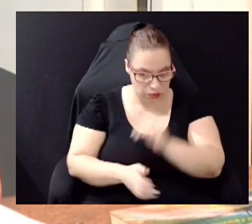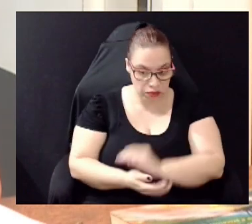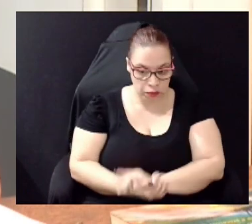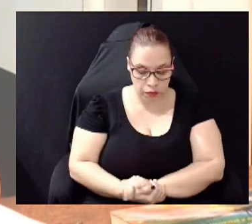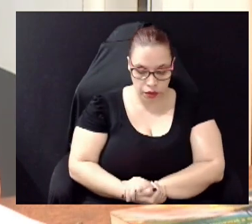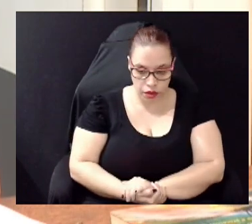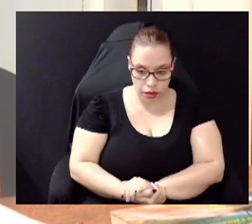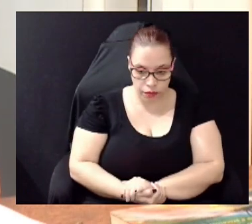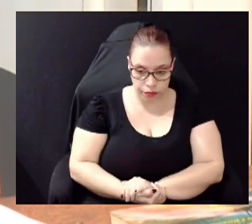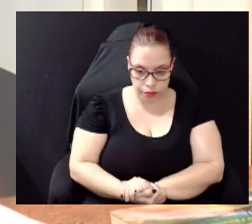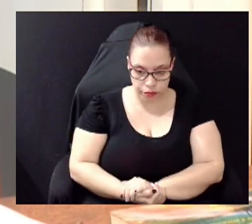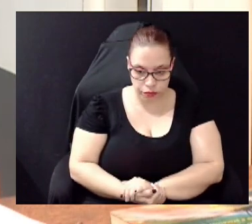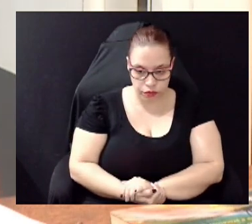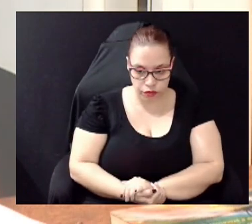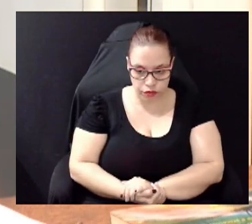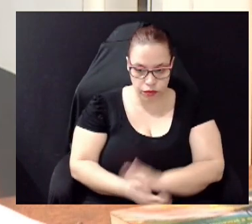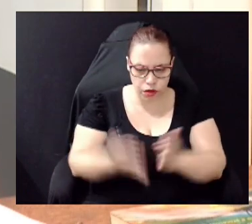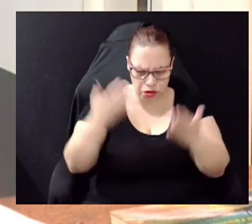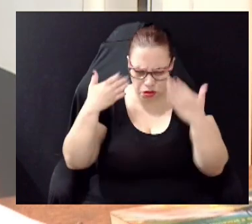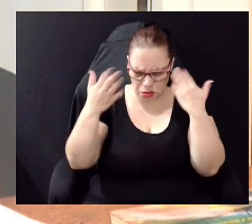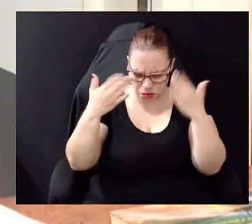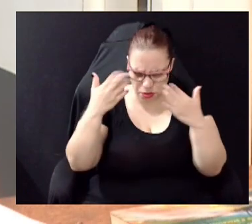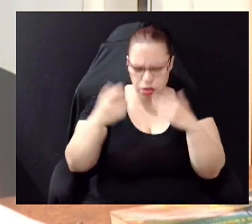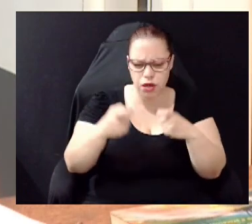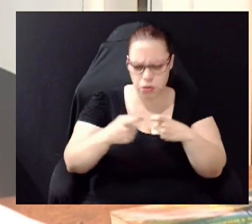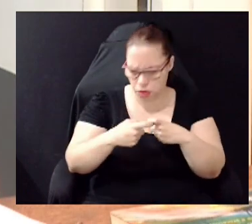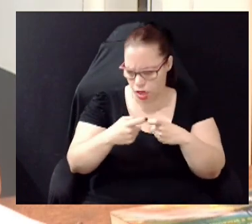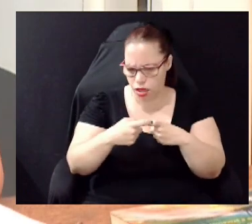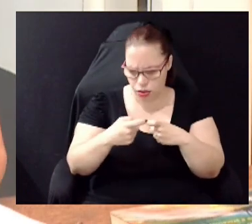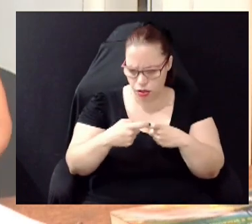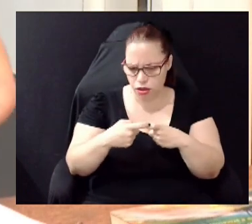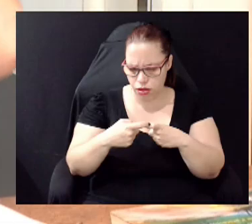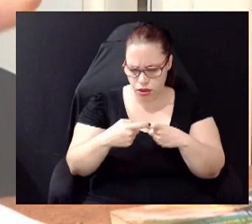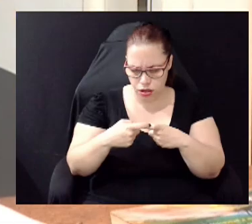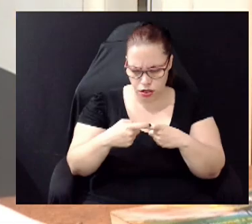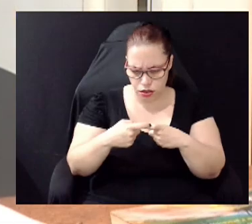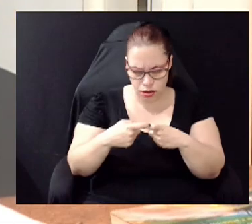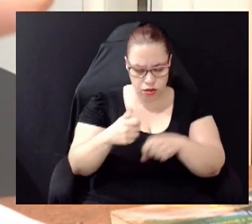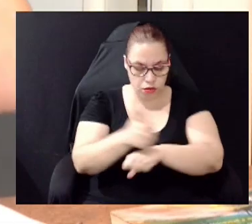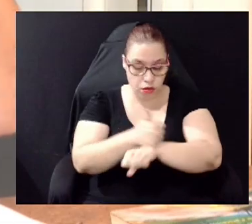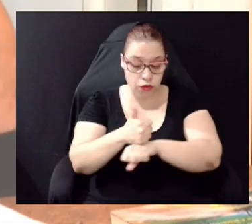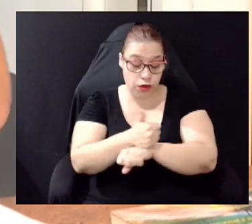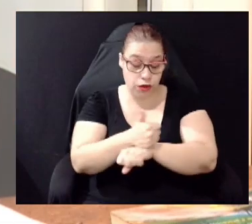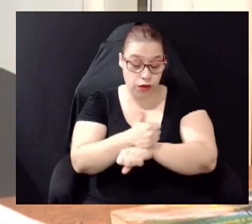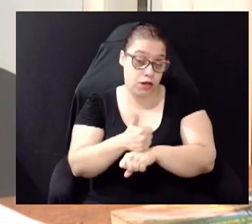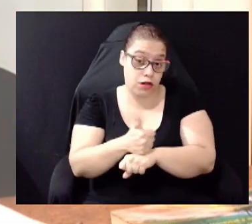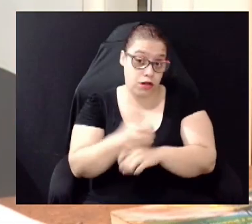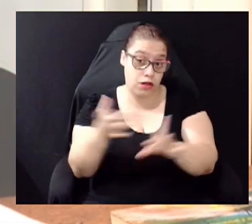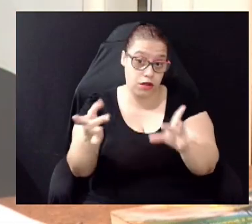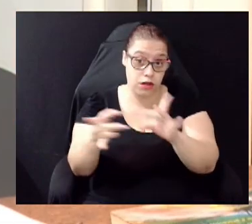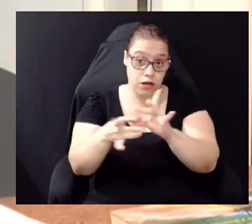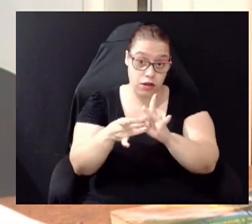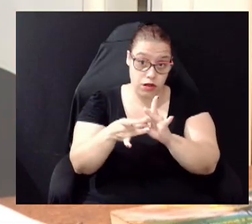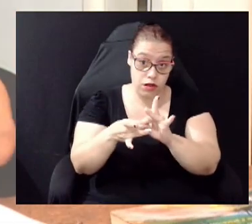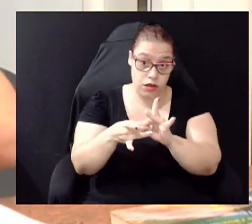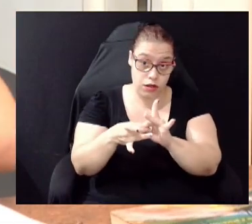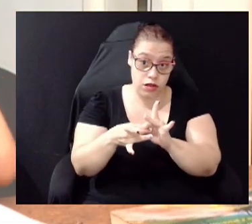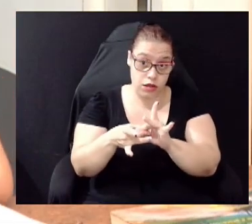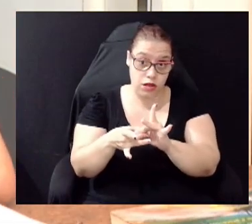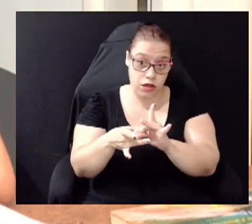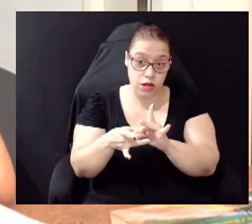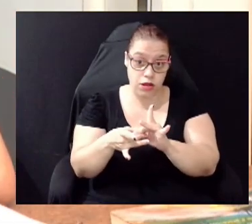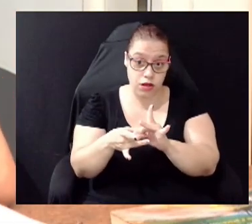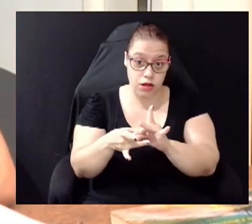mais que tenham psicólogas, médicas e profissionais que estão ligadas à área de cuidado, técnicas de enfermagem,